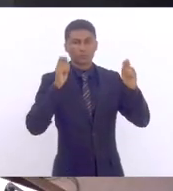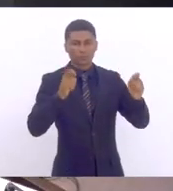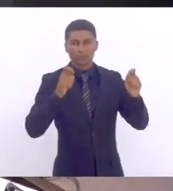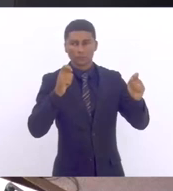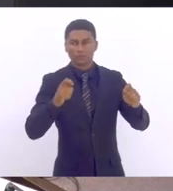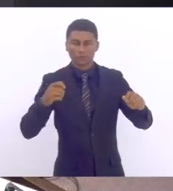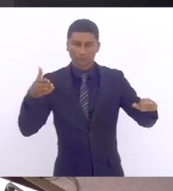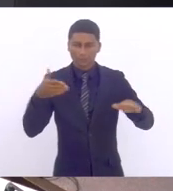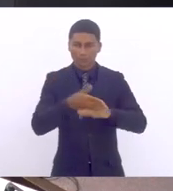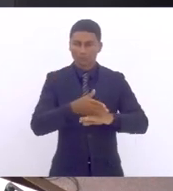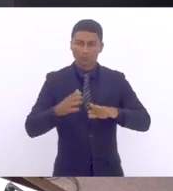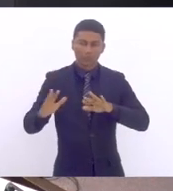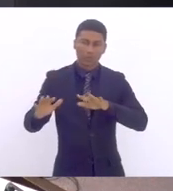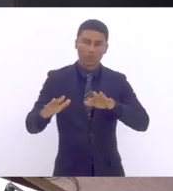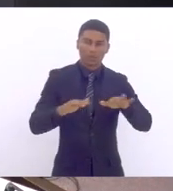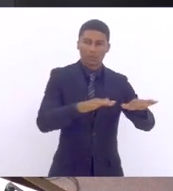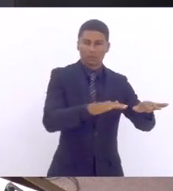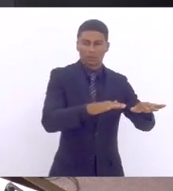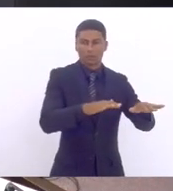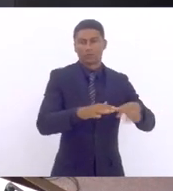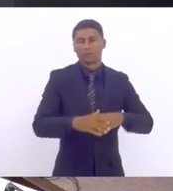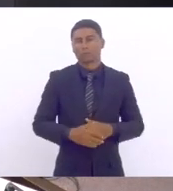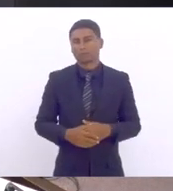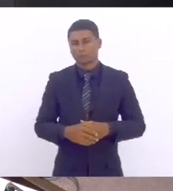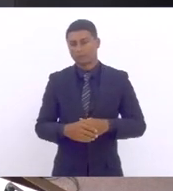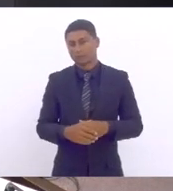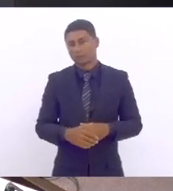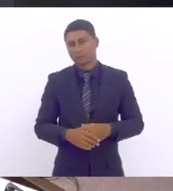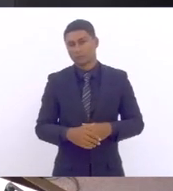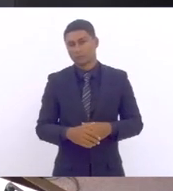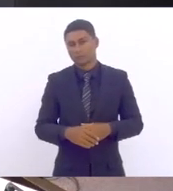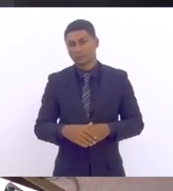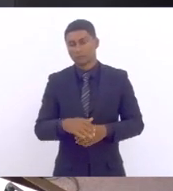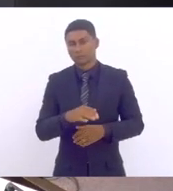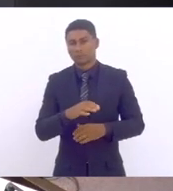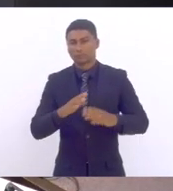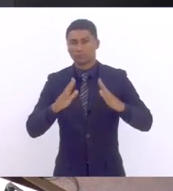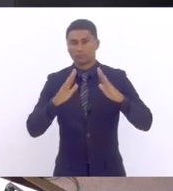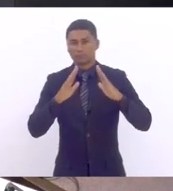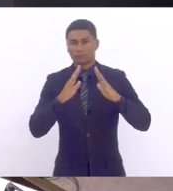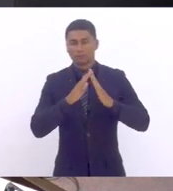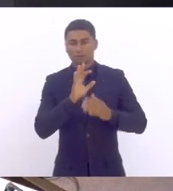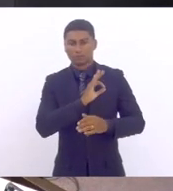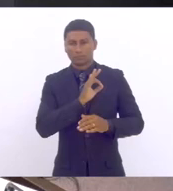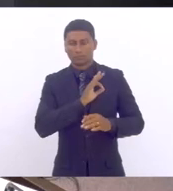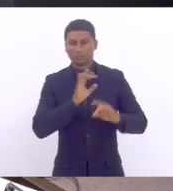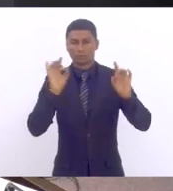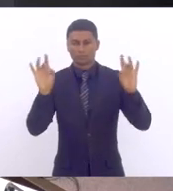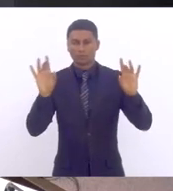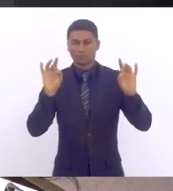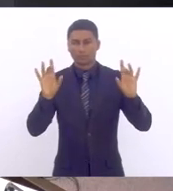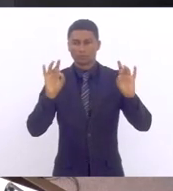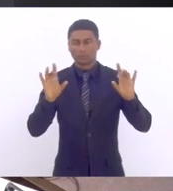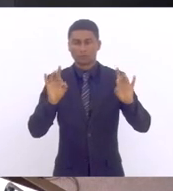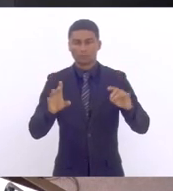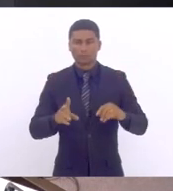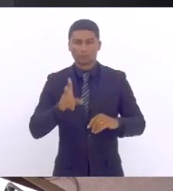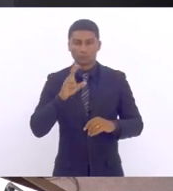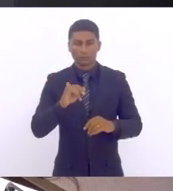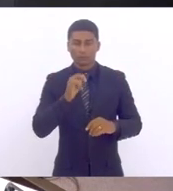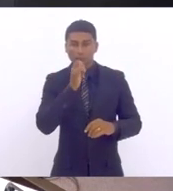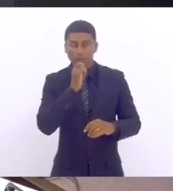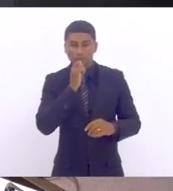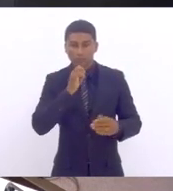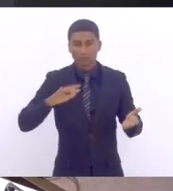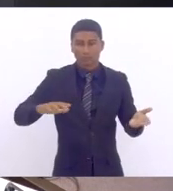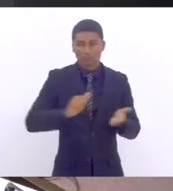que não estão punidas pelo Batalhão Especial de Policiamento em Eventos, justamente a entrega desse